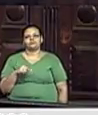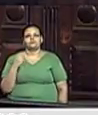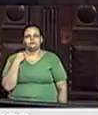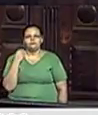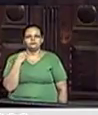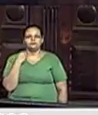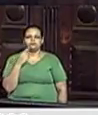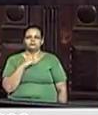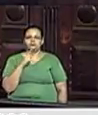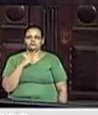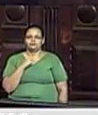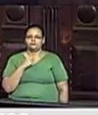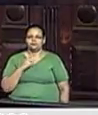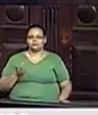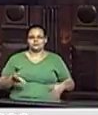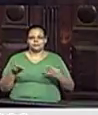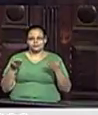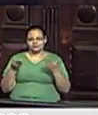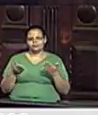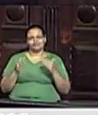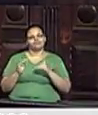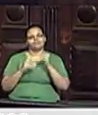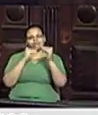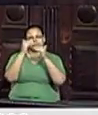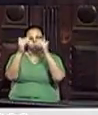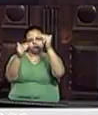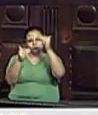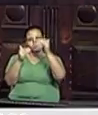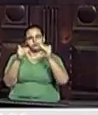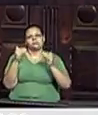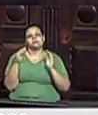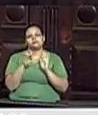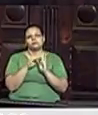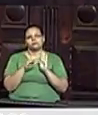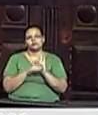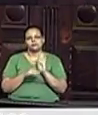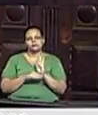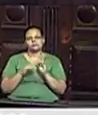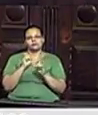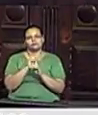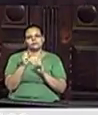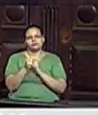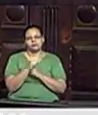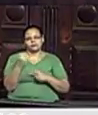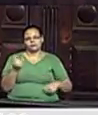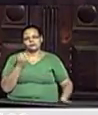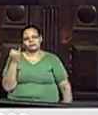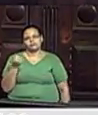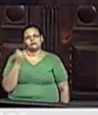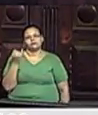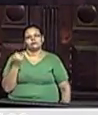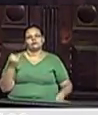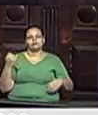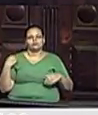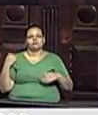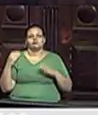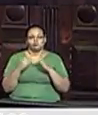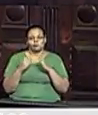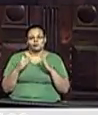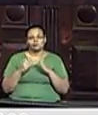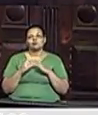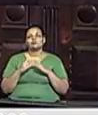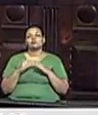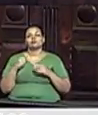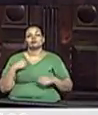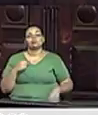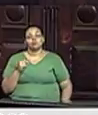que têm a ver com o fomento ao desenvolvimento, a programas sociais importantes, como saneamento, a habitação, geração de